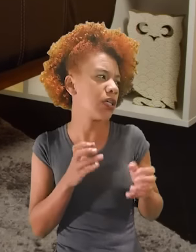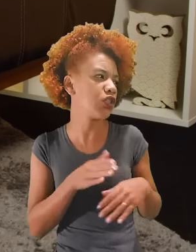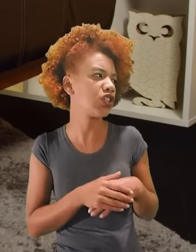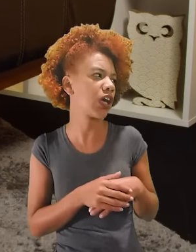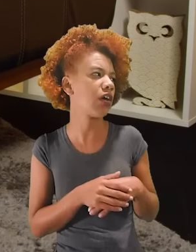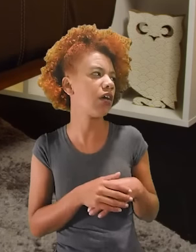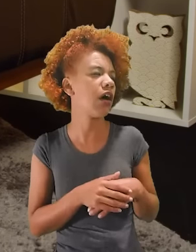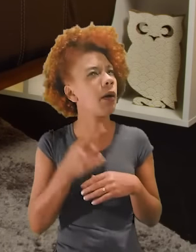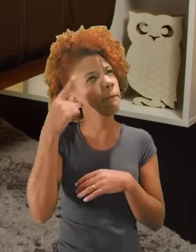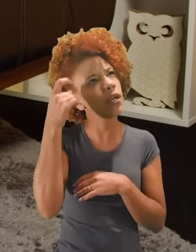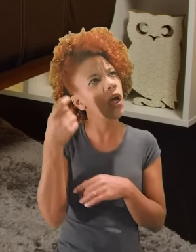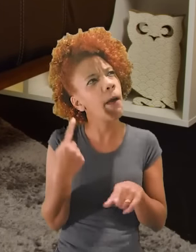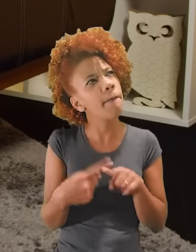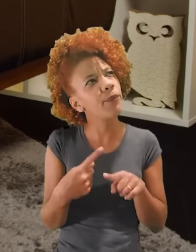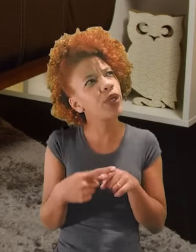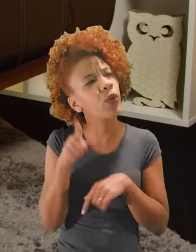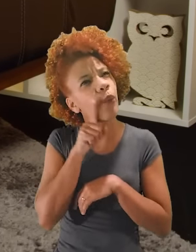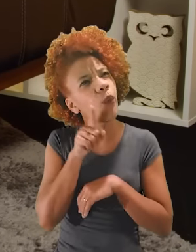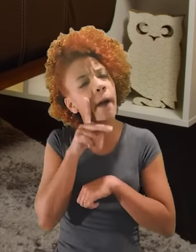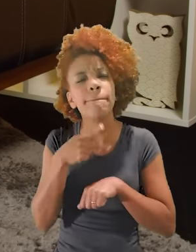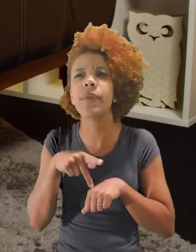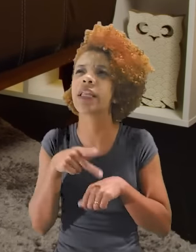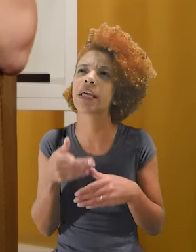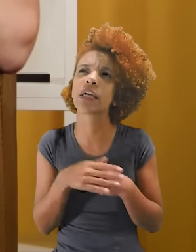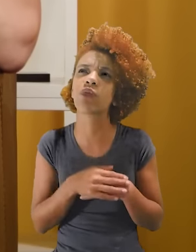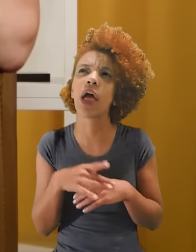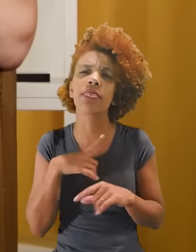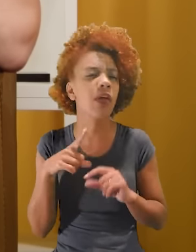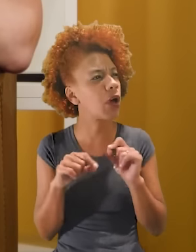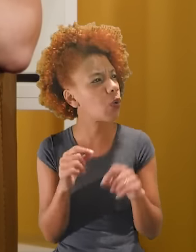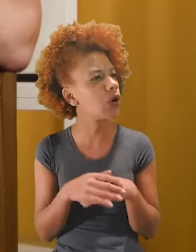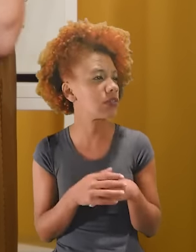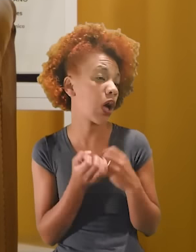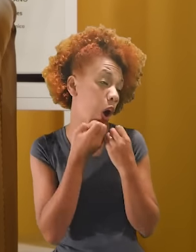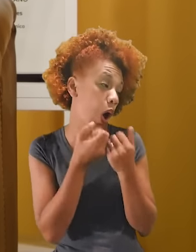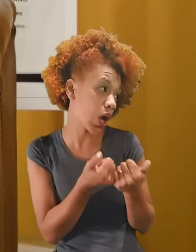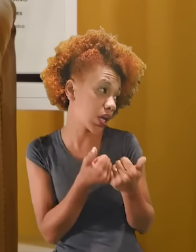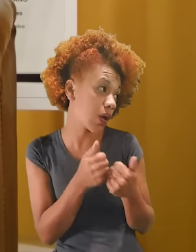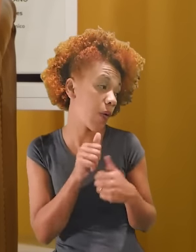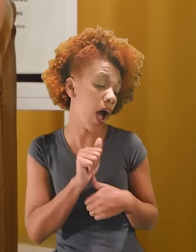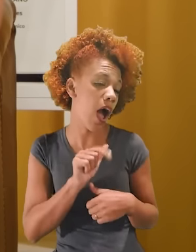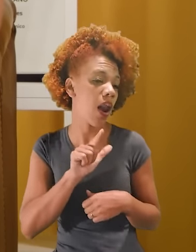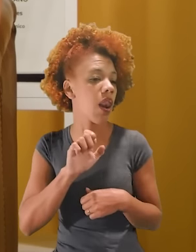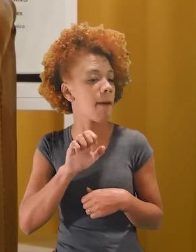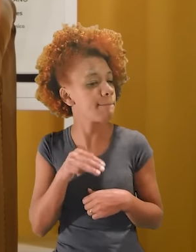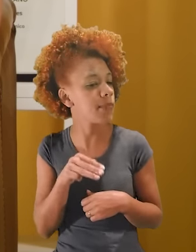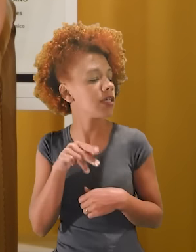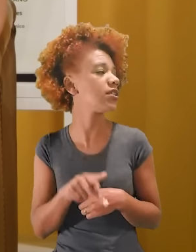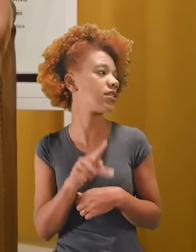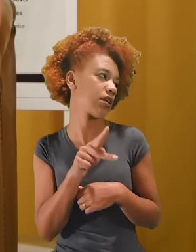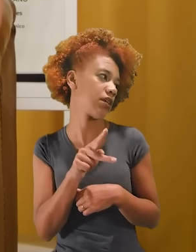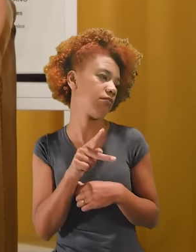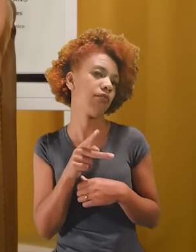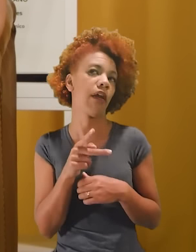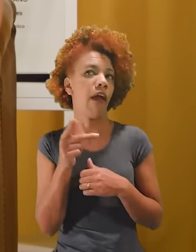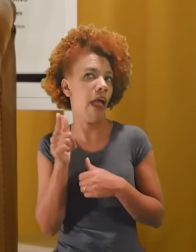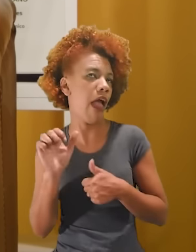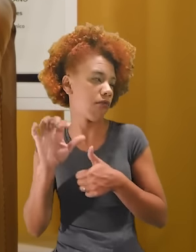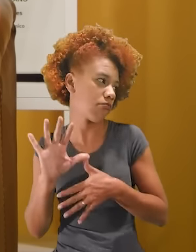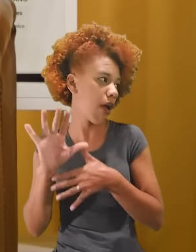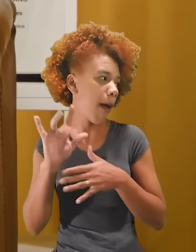nisso, exatamente. Sabia? Eu já pirei nisso e falei assim, por que o americano... Ele tem essa coisa, né? Tudo bem que o Elon Musk ele é sul-africano, mas por que, que